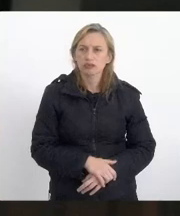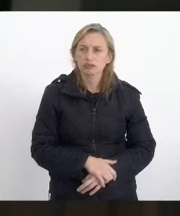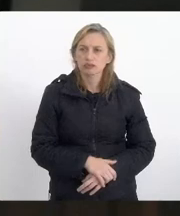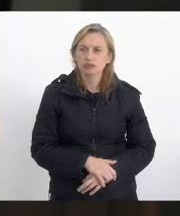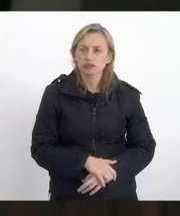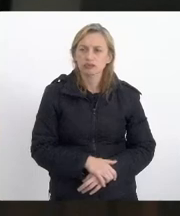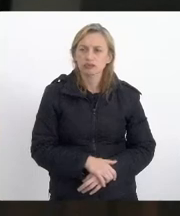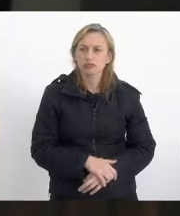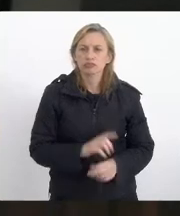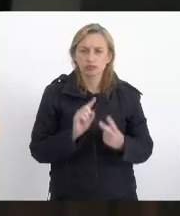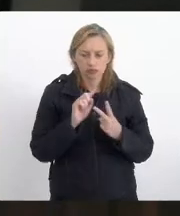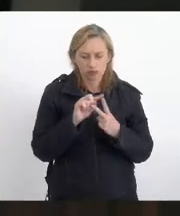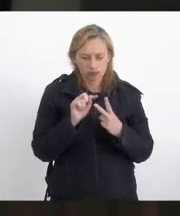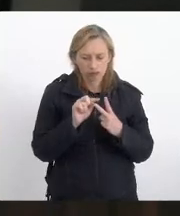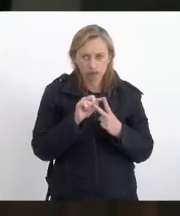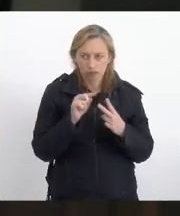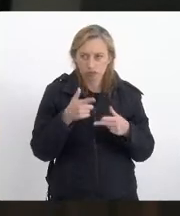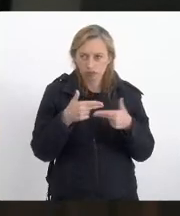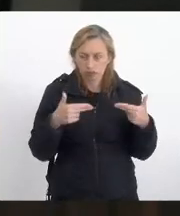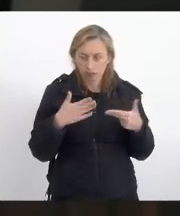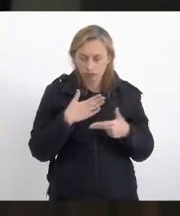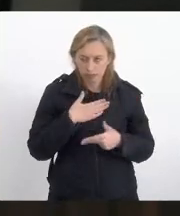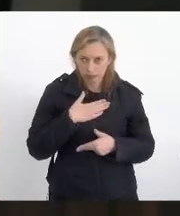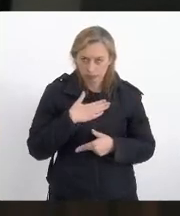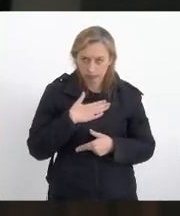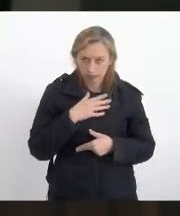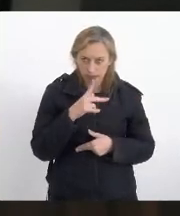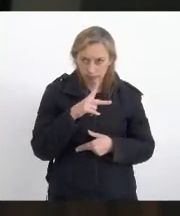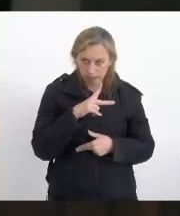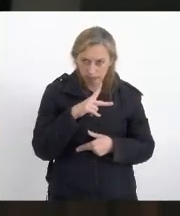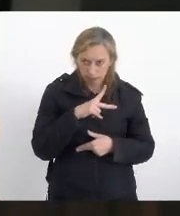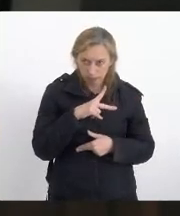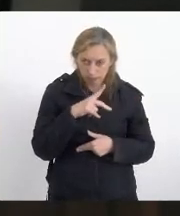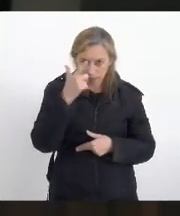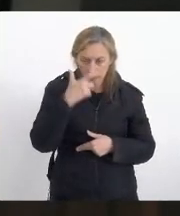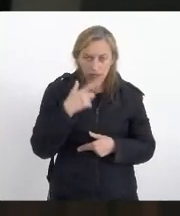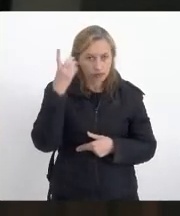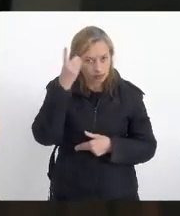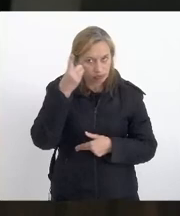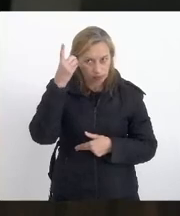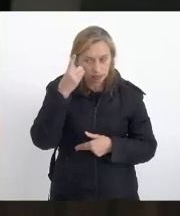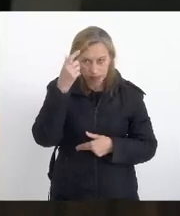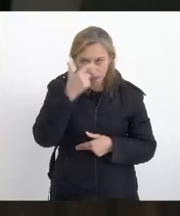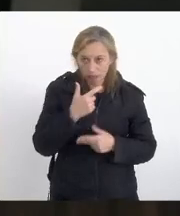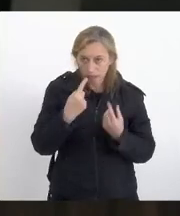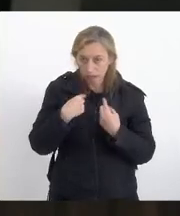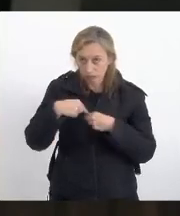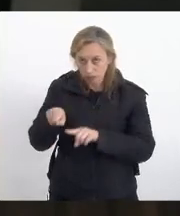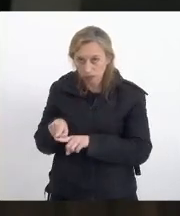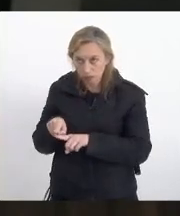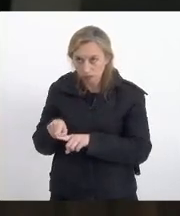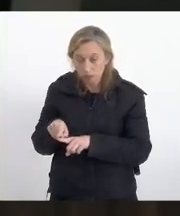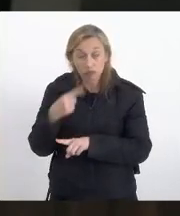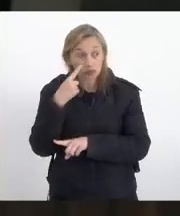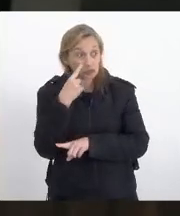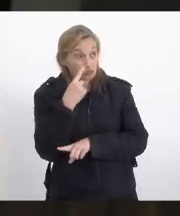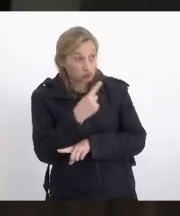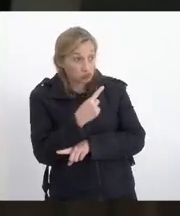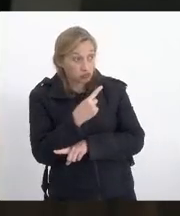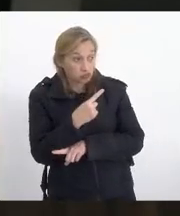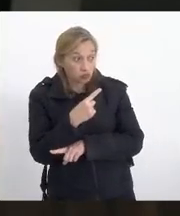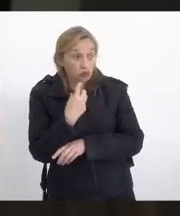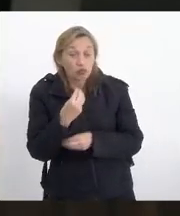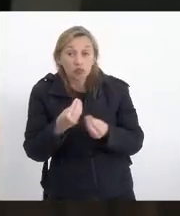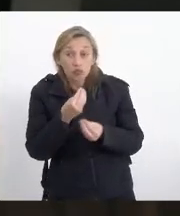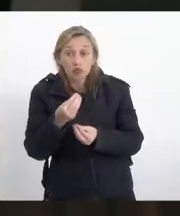manifestei por duas posições. A minha pessoal, como parlamentar, como deputado, eu sou contra. E vejo,